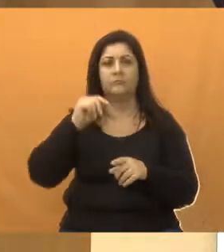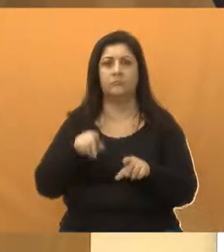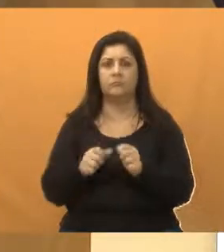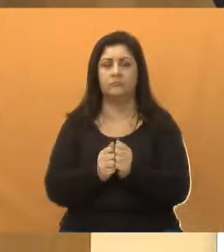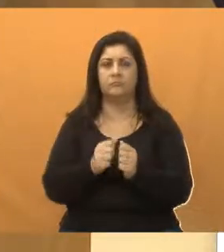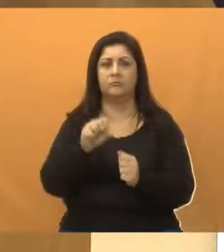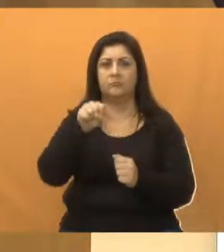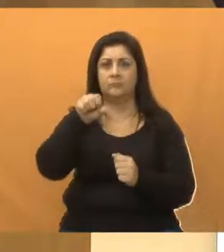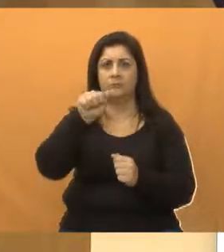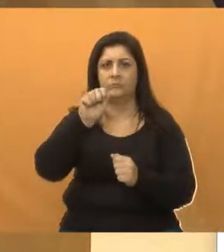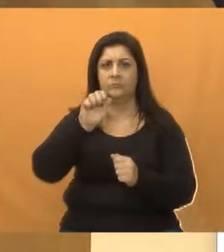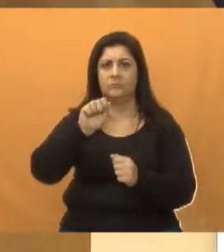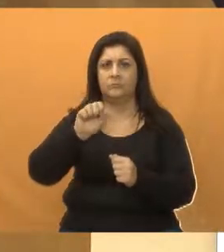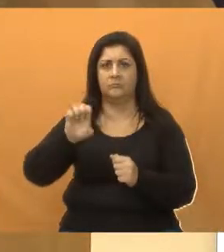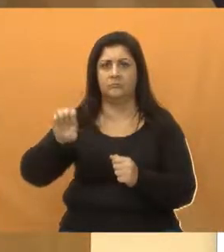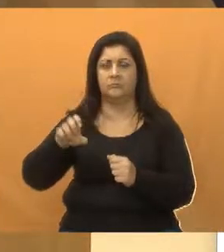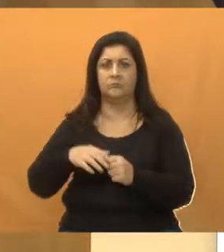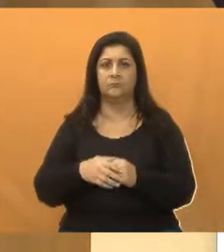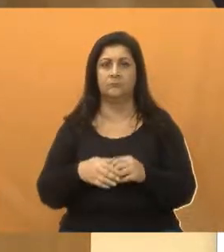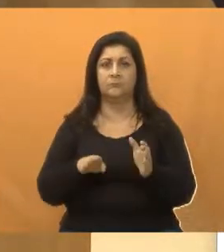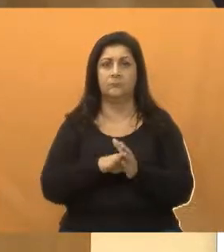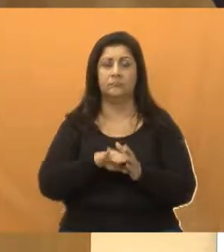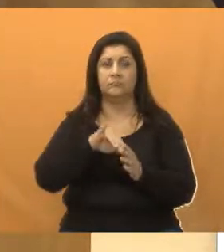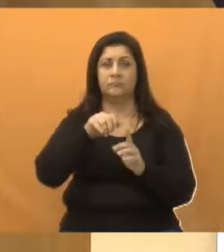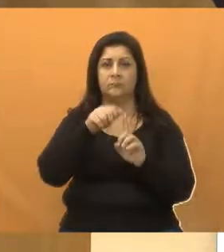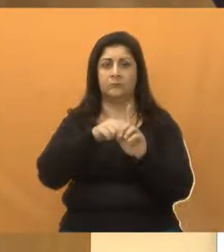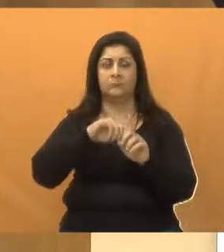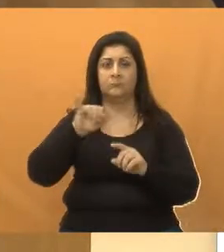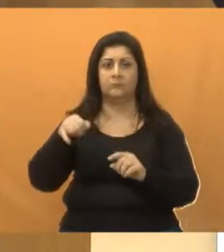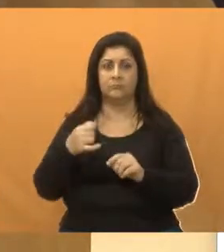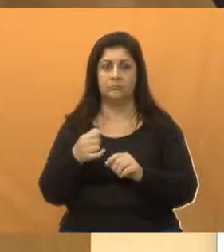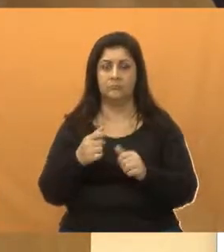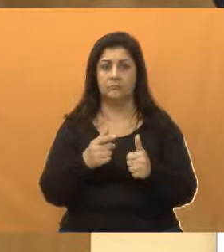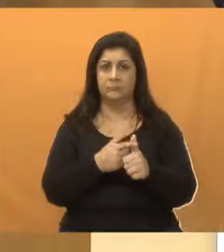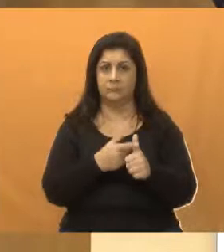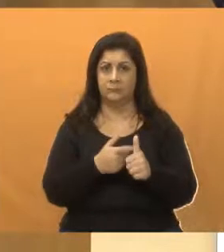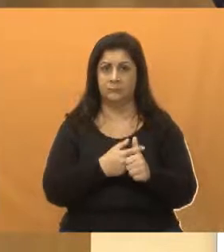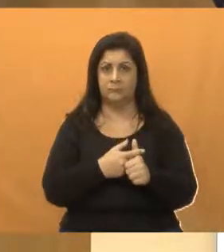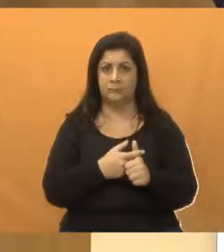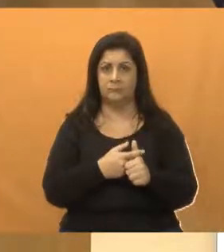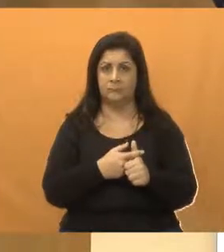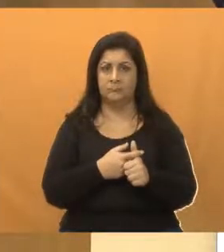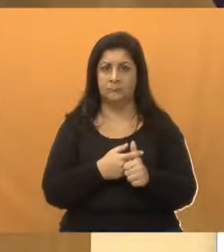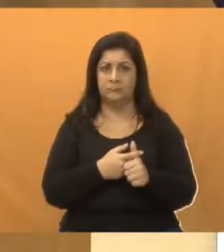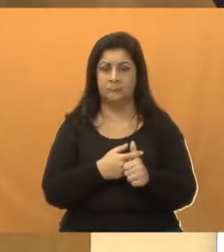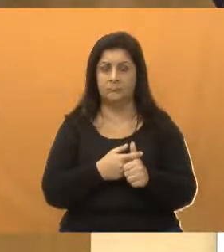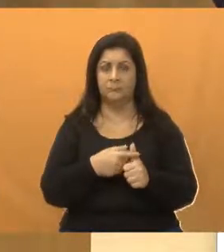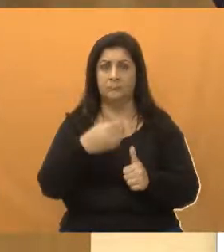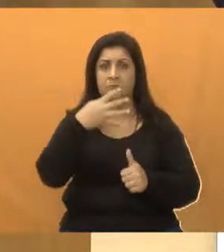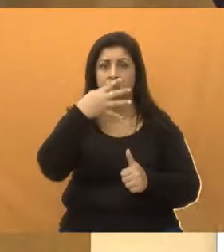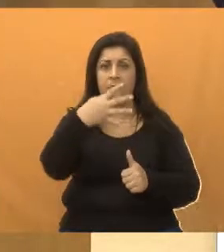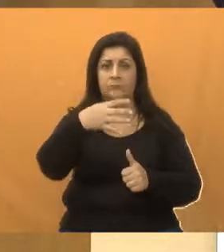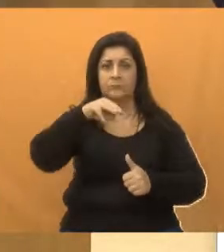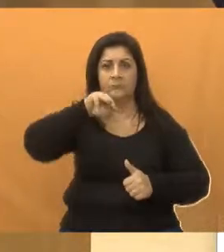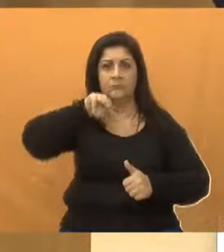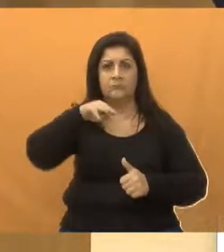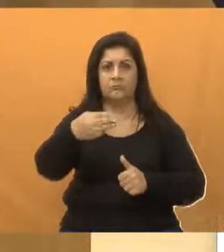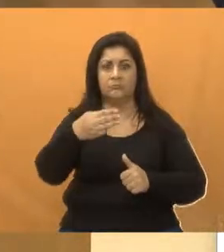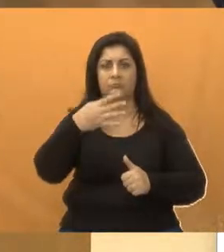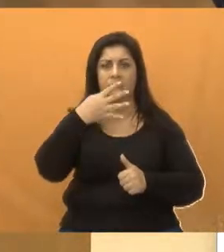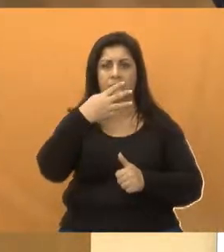até 31 de janeiro de 2019, o valor da dívida já chegava ao montante de R$